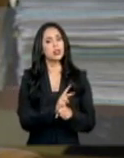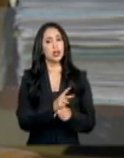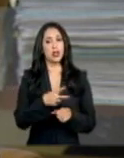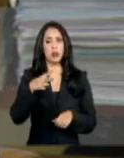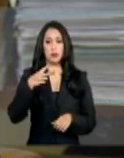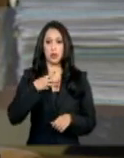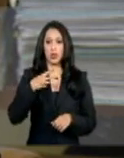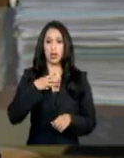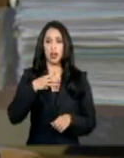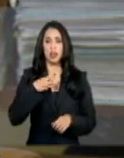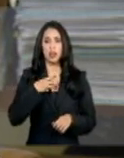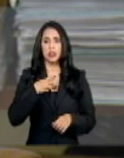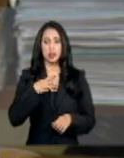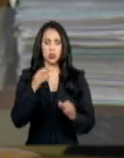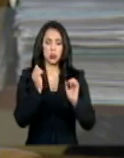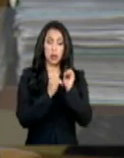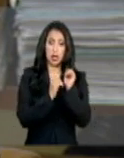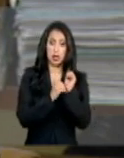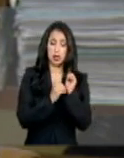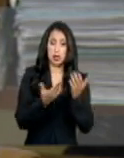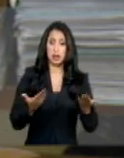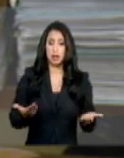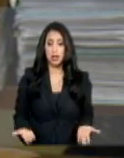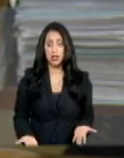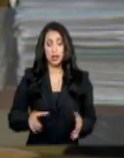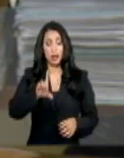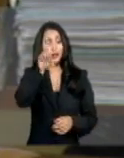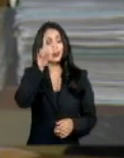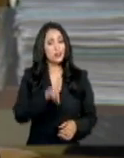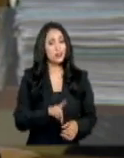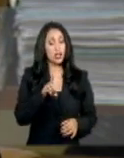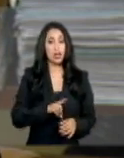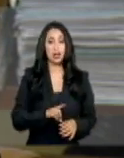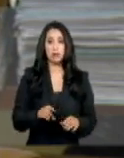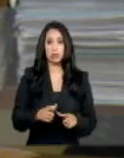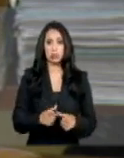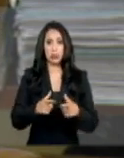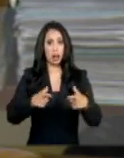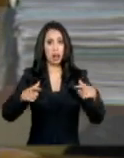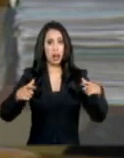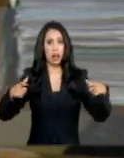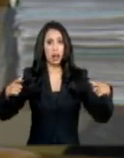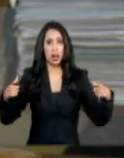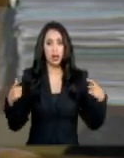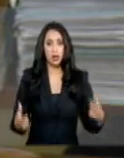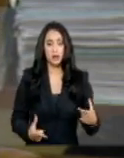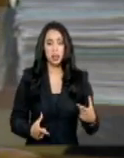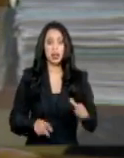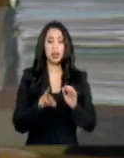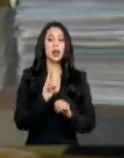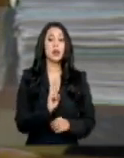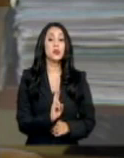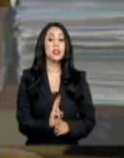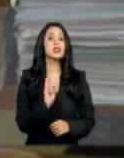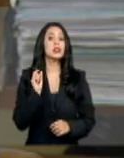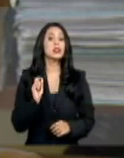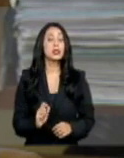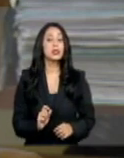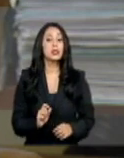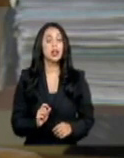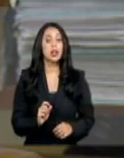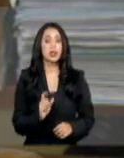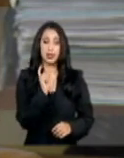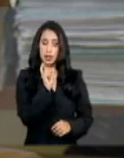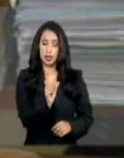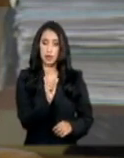e também à privacidade pois esse direito na abrangência de seu alcance representa nas palavras